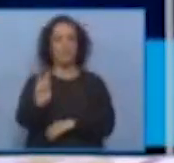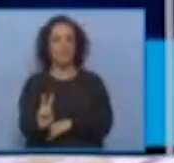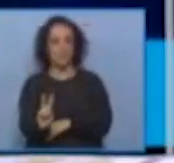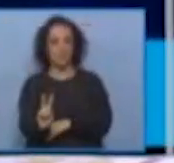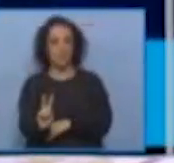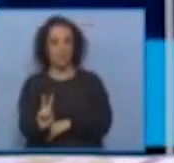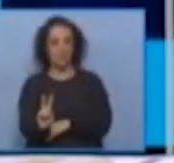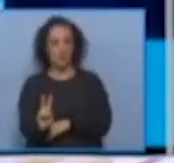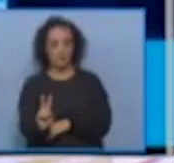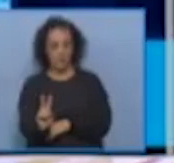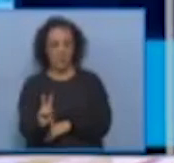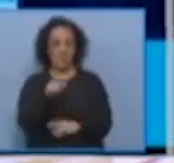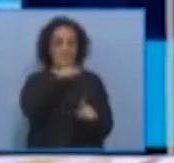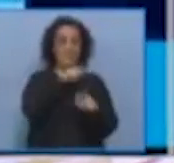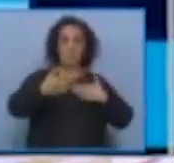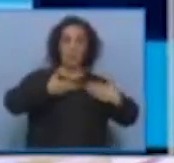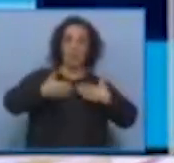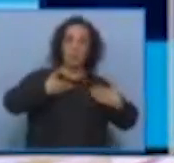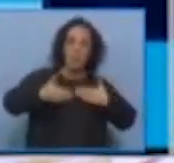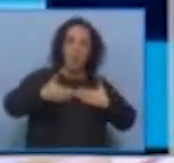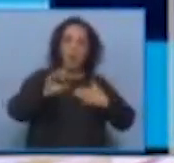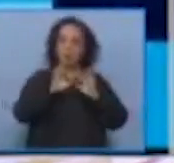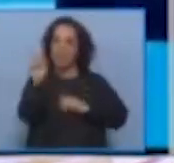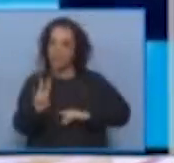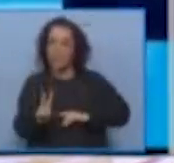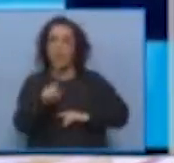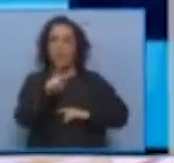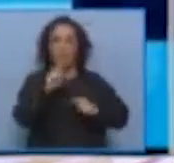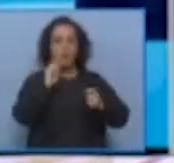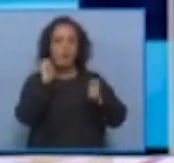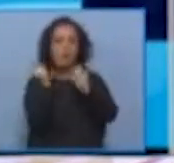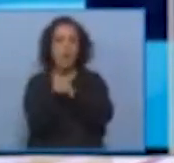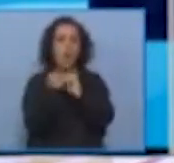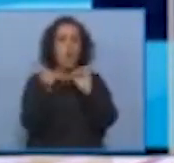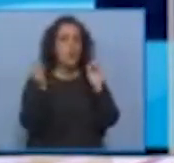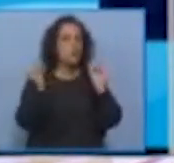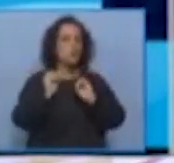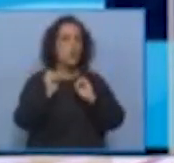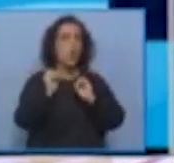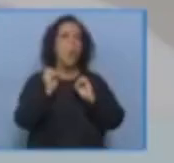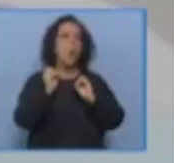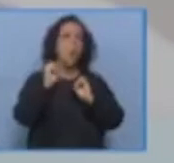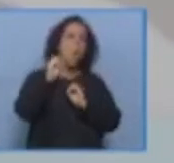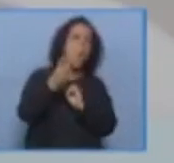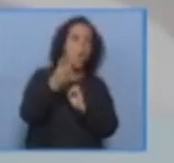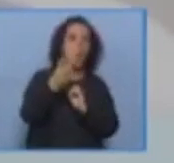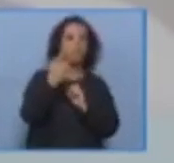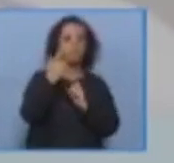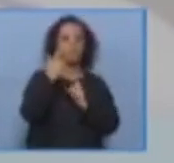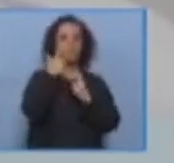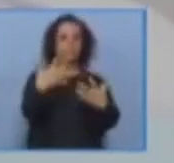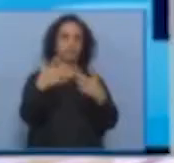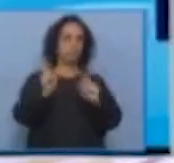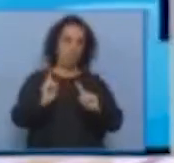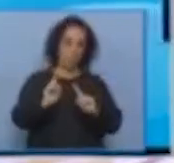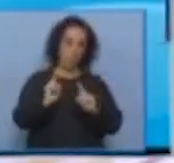em que essa mudança não ocorreu, ou pelo menos não ocorreu tão intensivamente. O Brasil, pelo contrário,